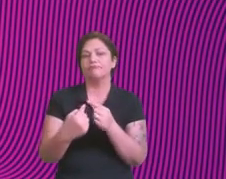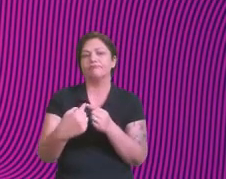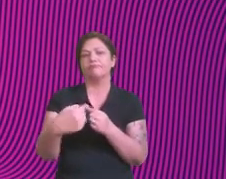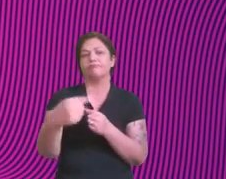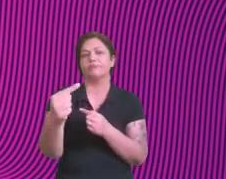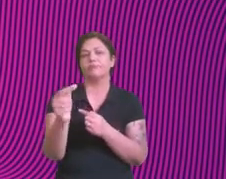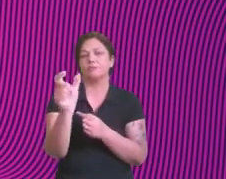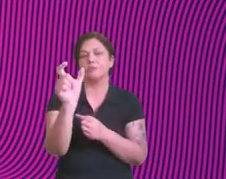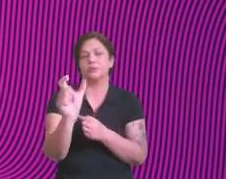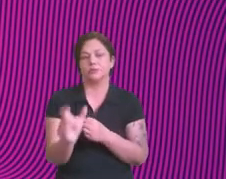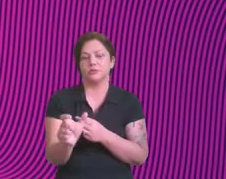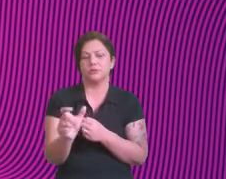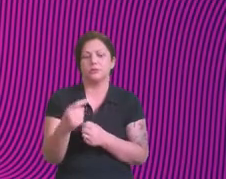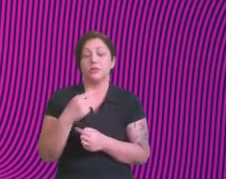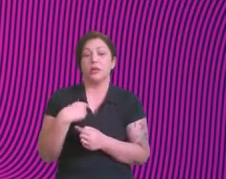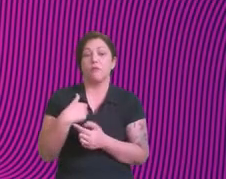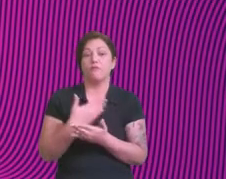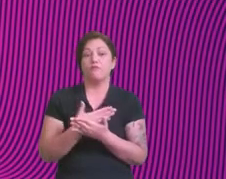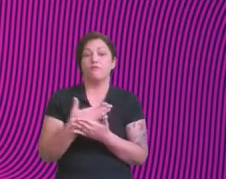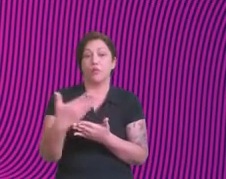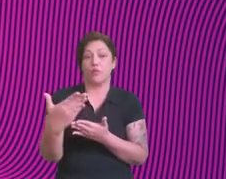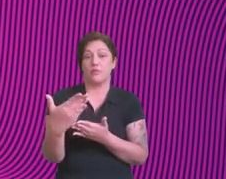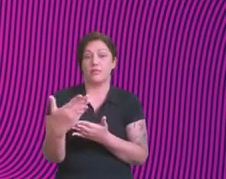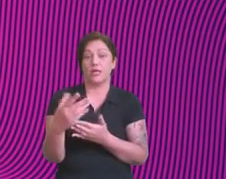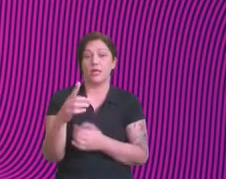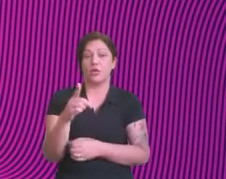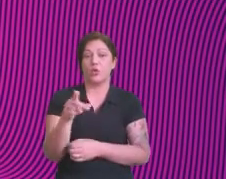abrir inicialmente para o doutor